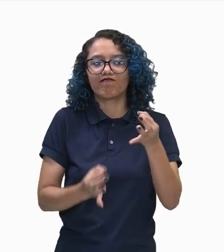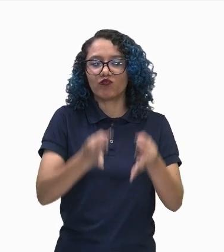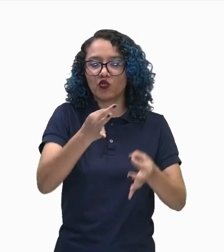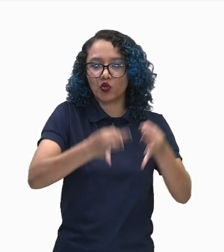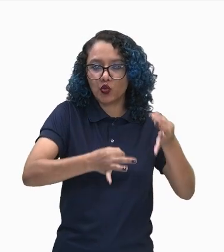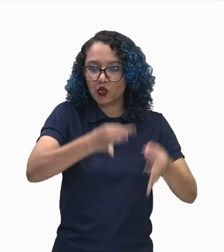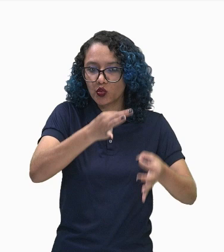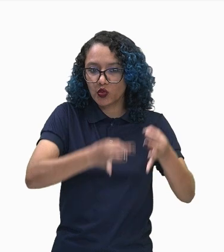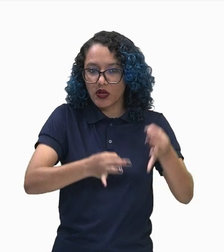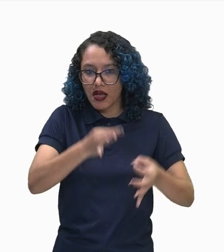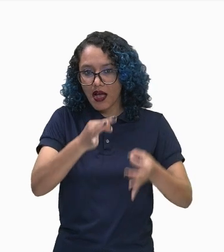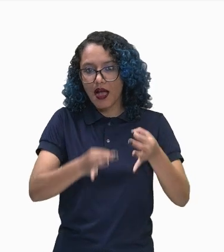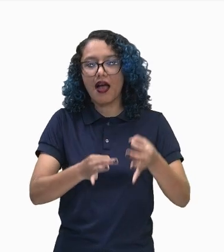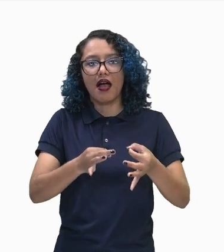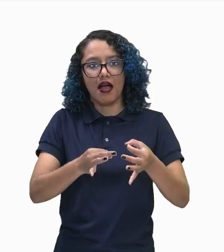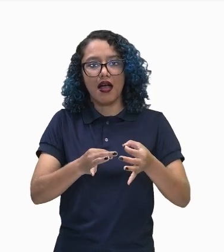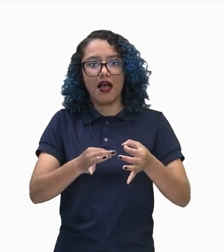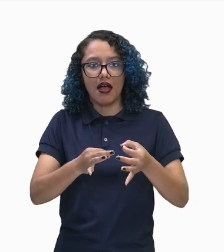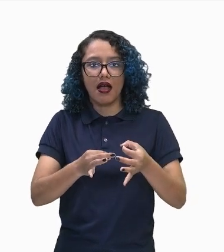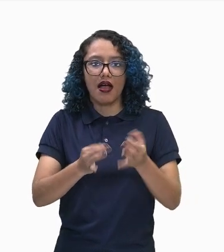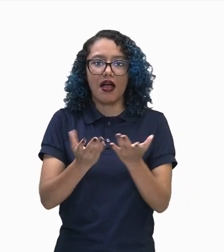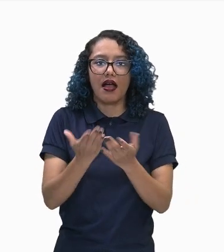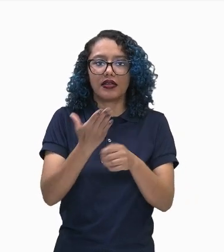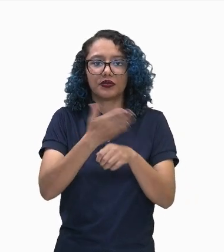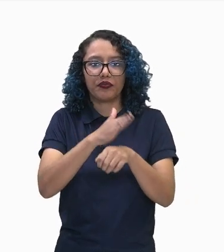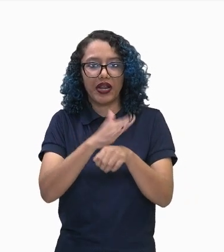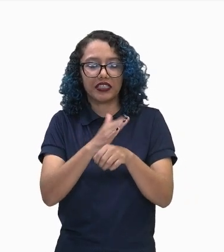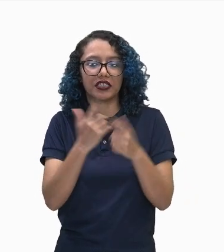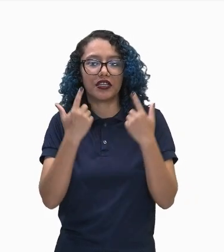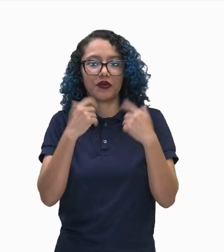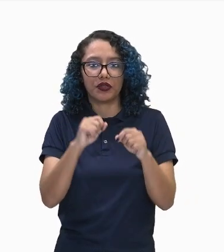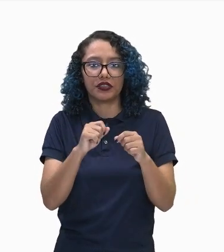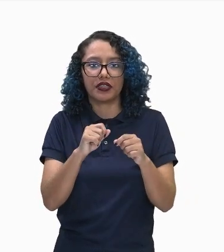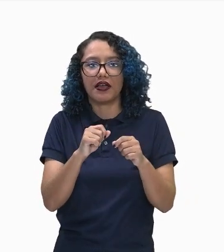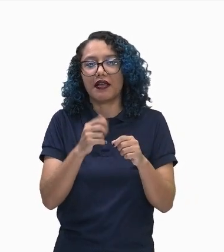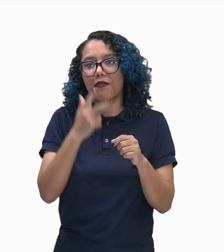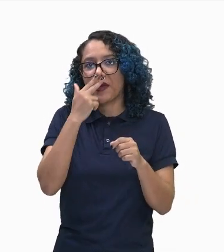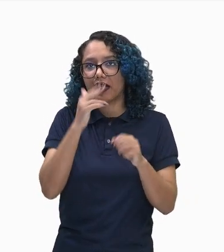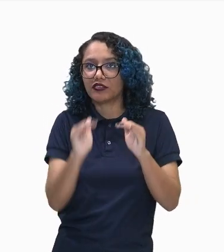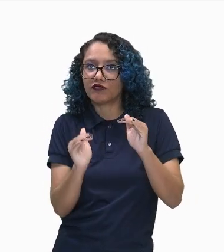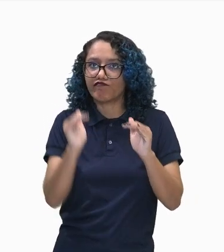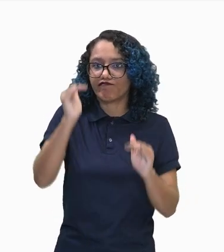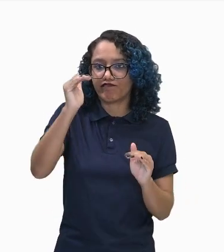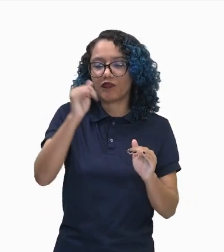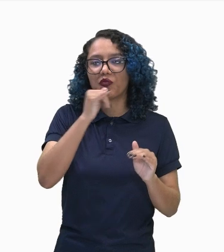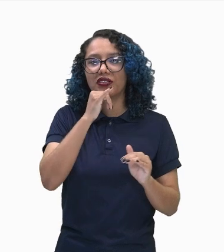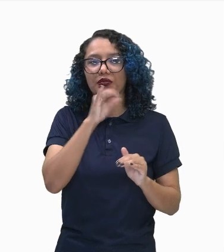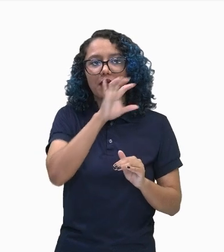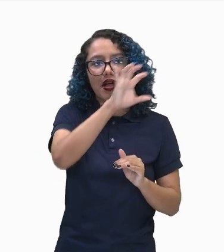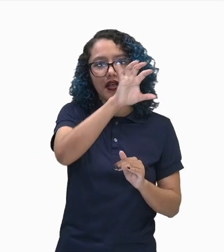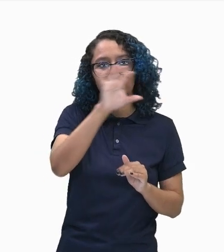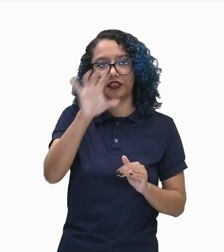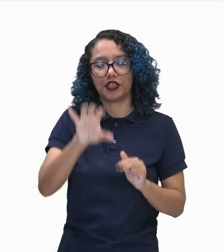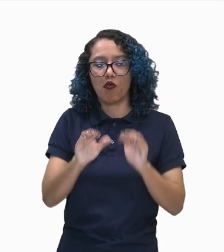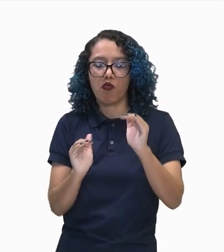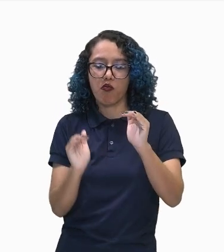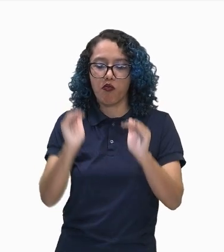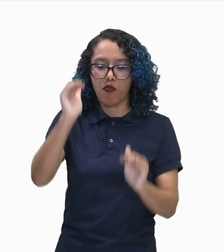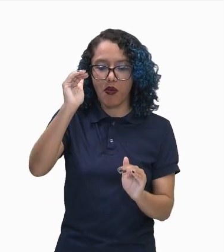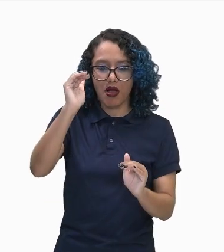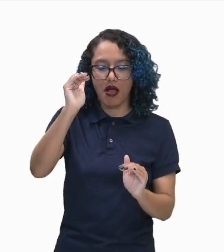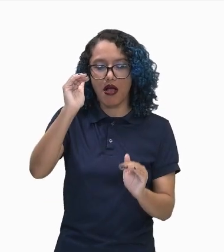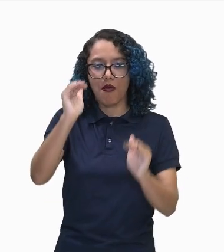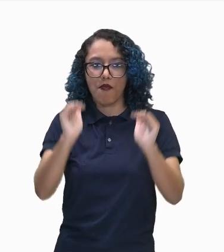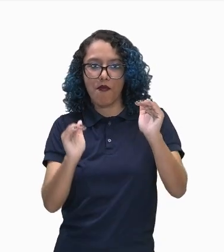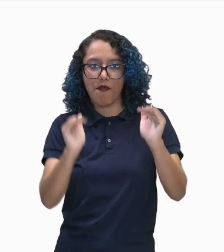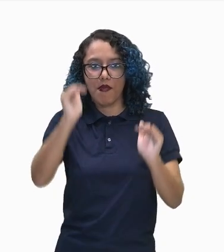manifestações linguísticas ditas superiores. Aquela questão de uma região achar que outra região é inferior e